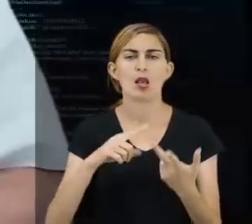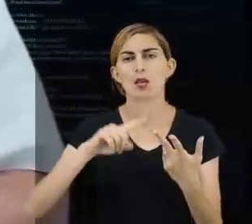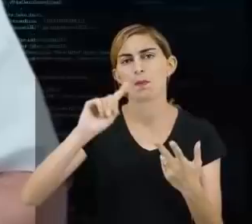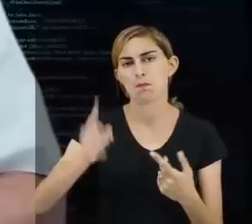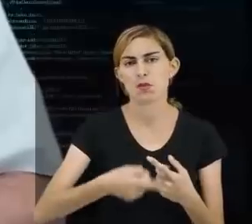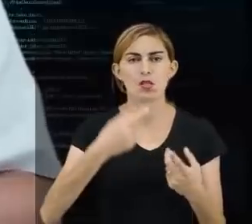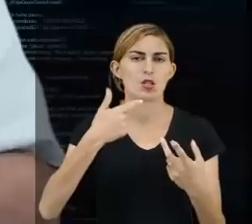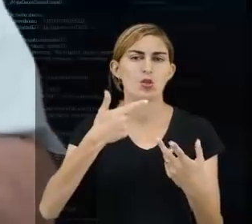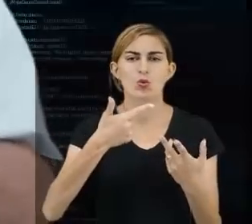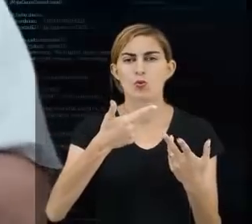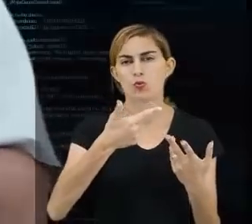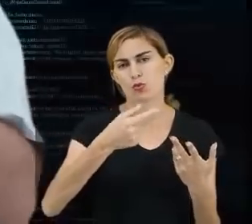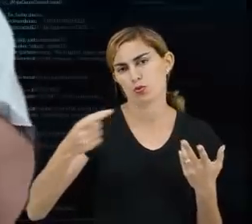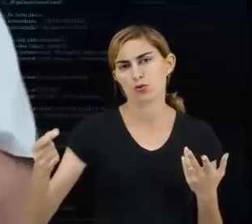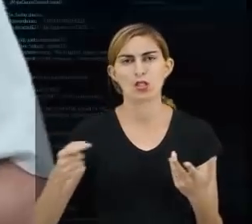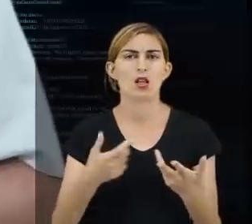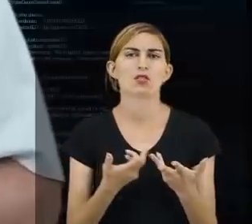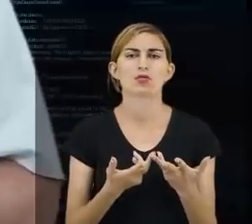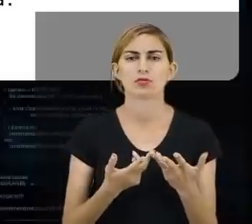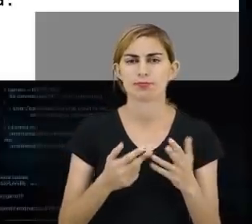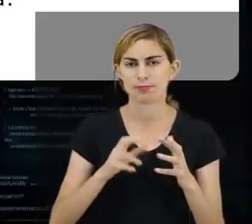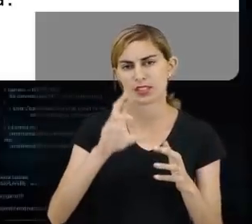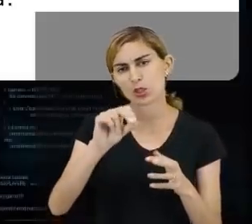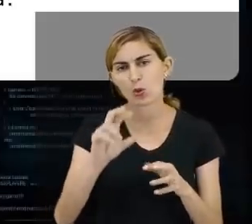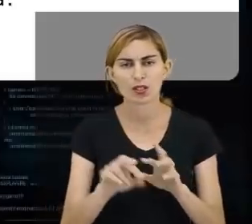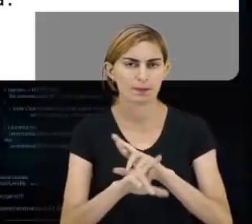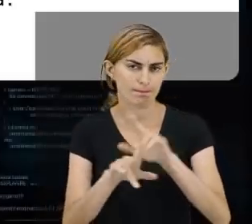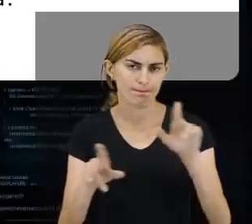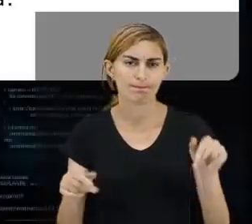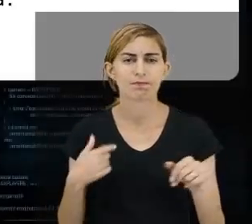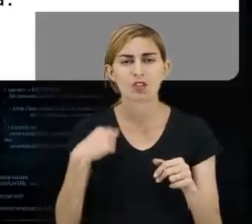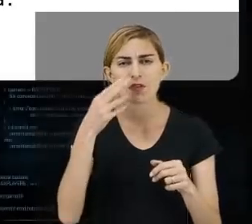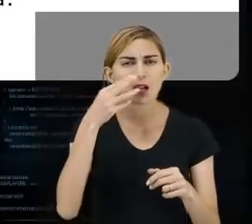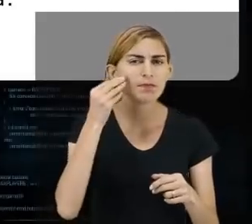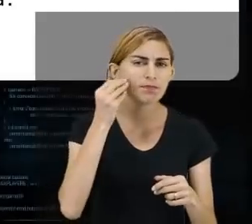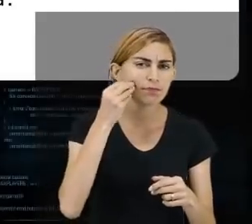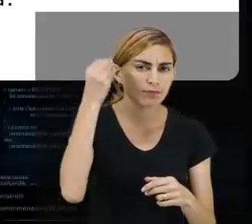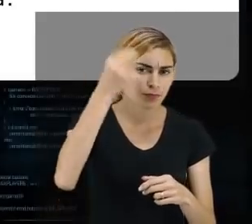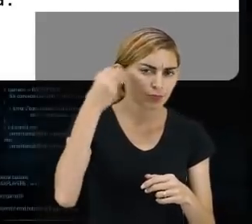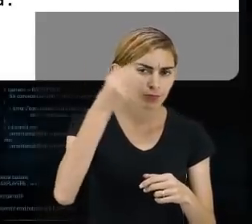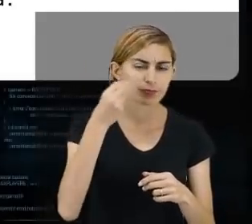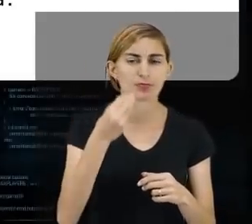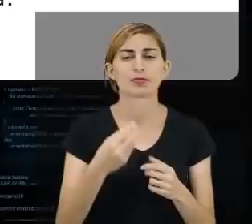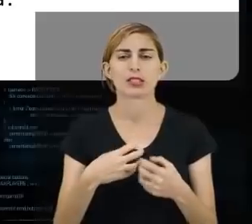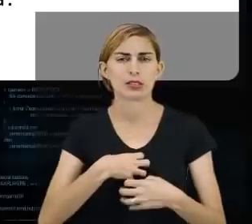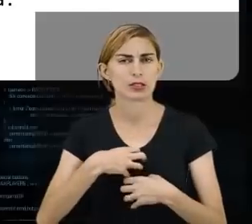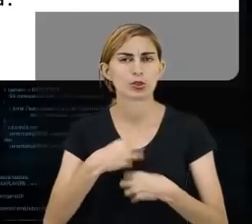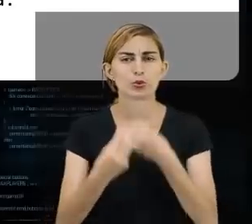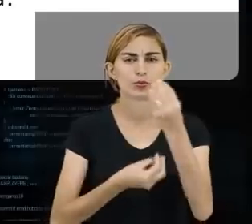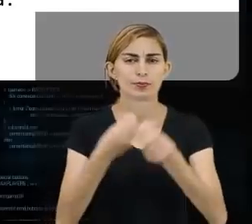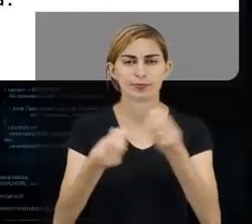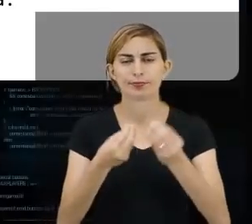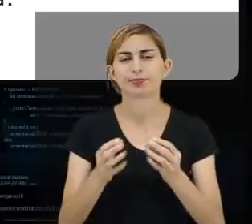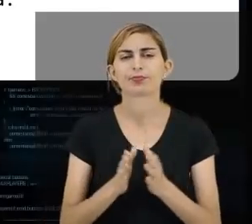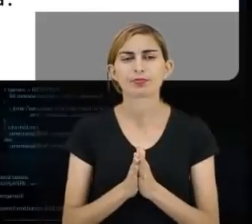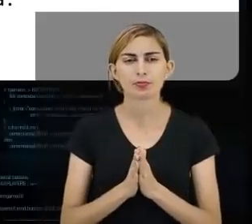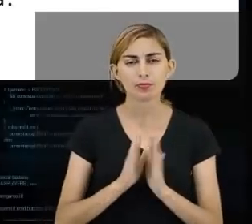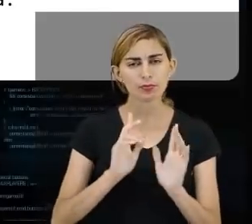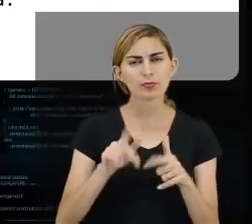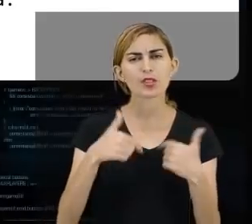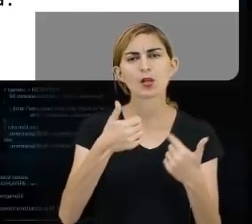50 pixels. Vai experimentando e vá sentindo como é que é. Tanto de altura quanto de largura.